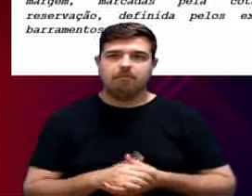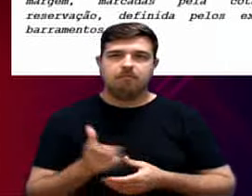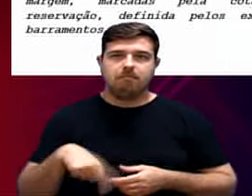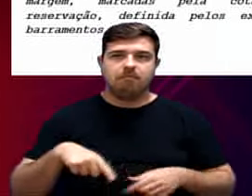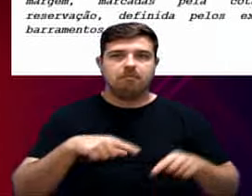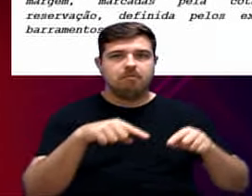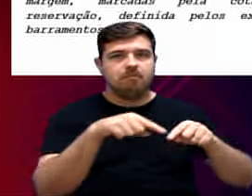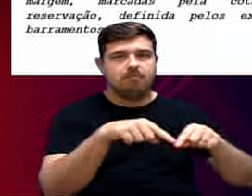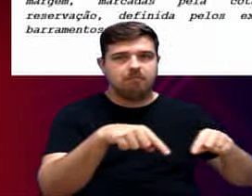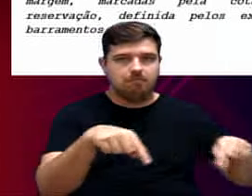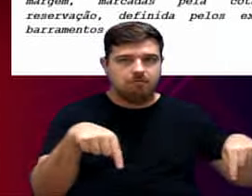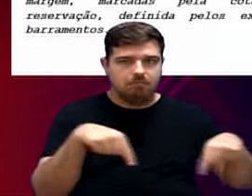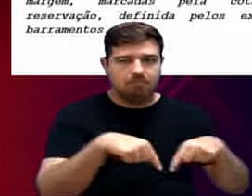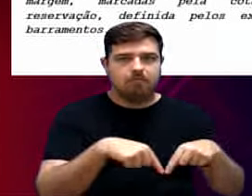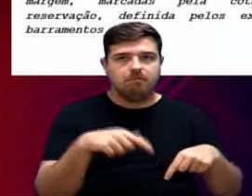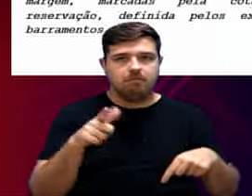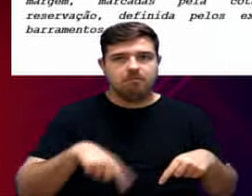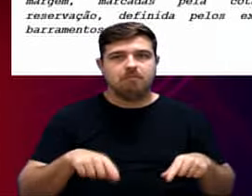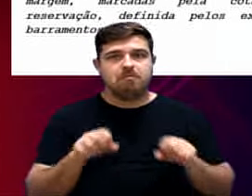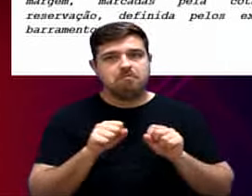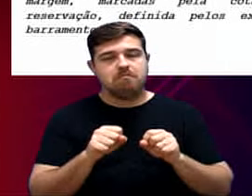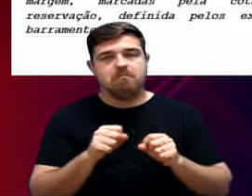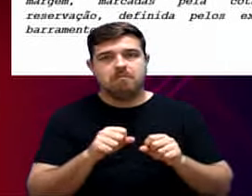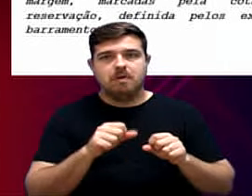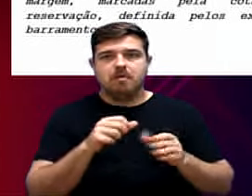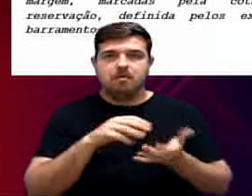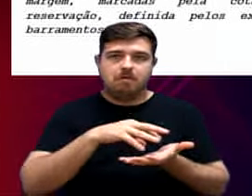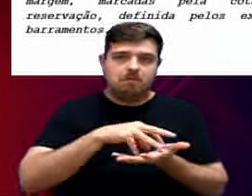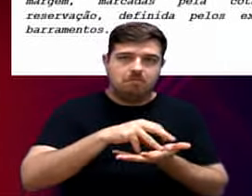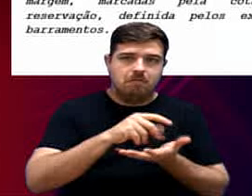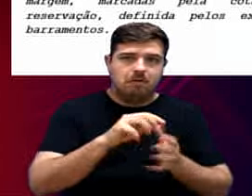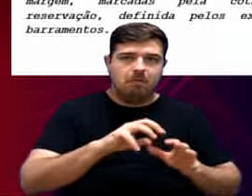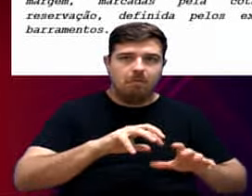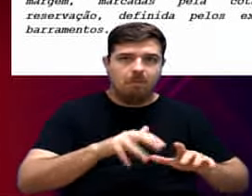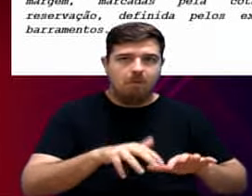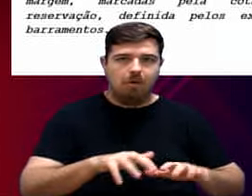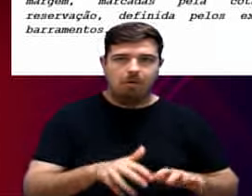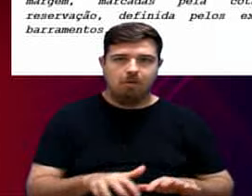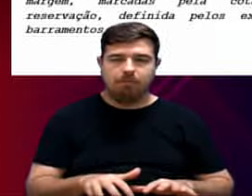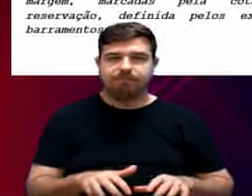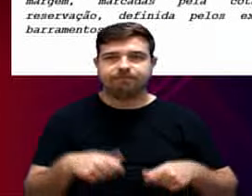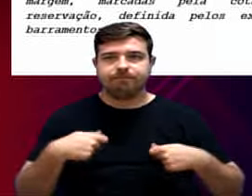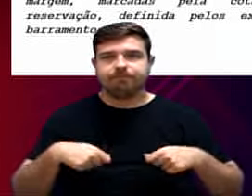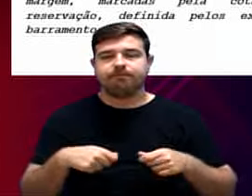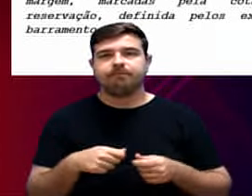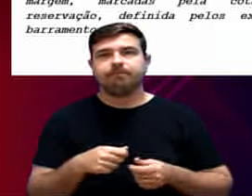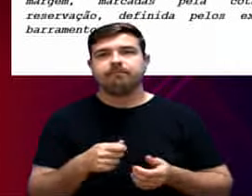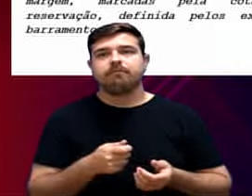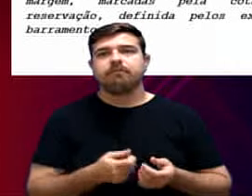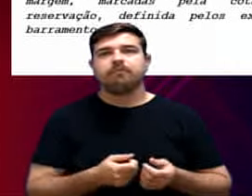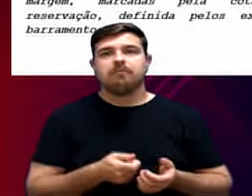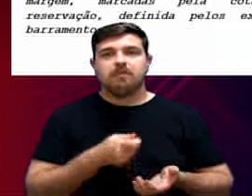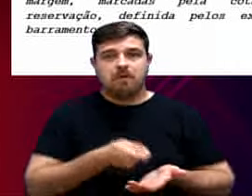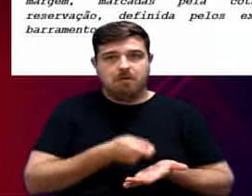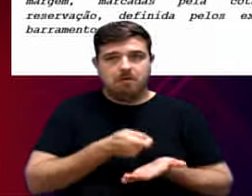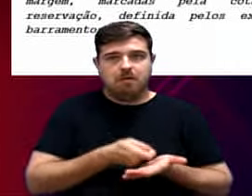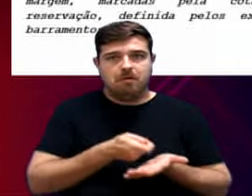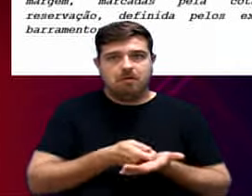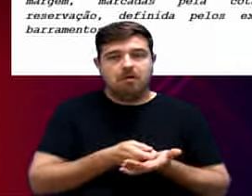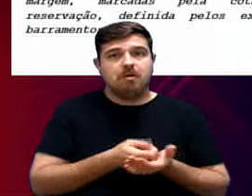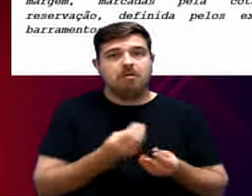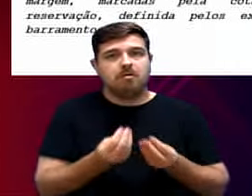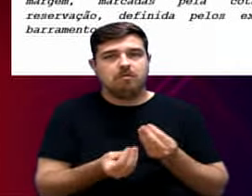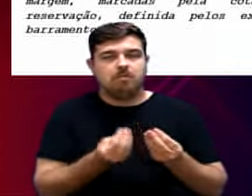terrenos mais sujeitos à erosão também serão recomendados medidas destinadas à redução do